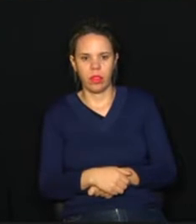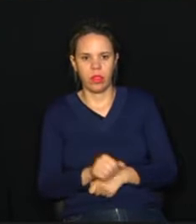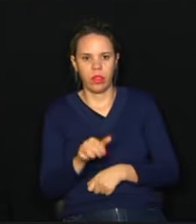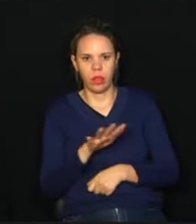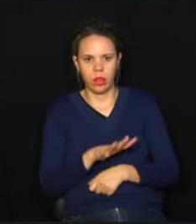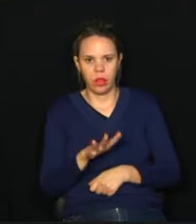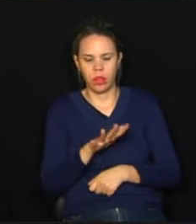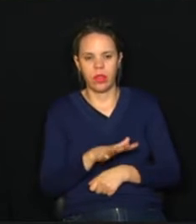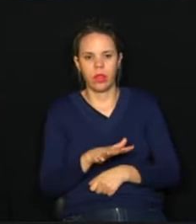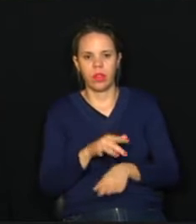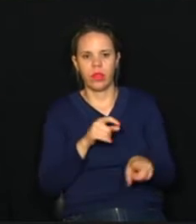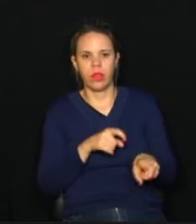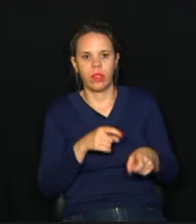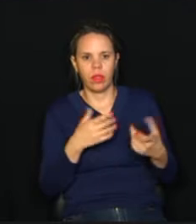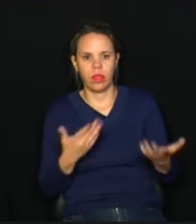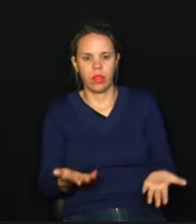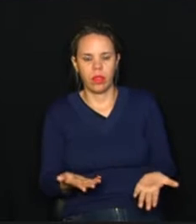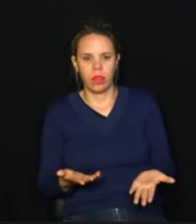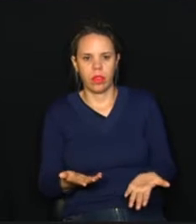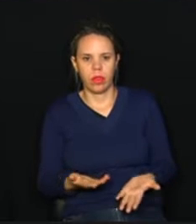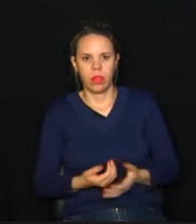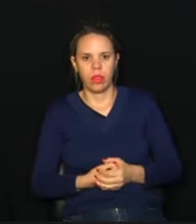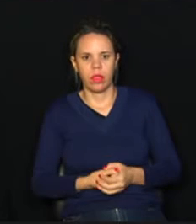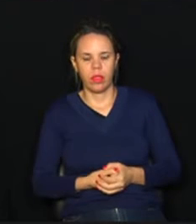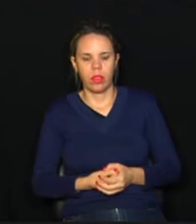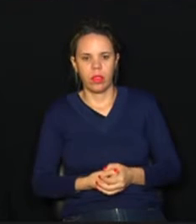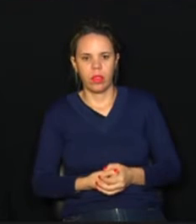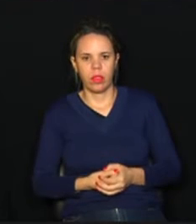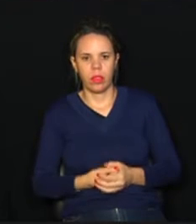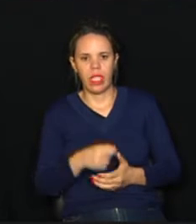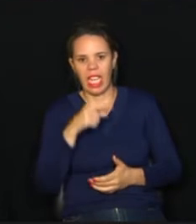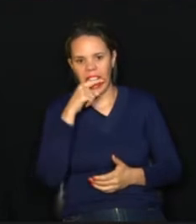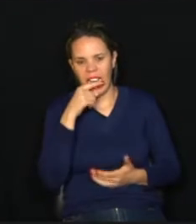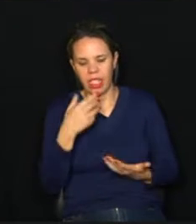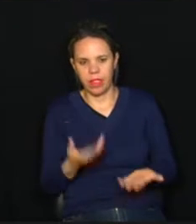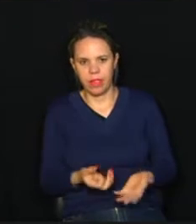essas áreas de agricultura, mesmo citros, cana,